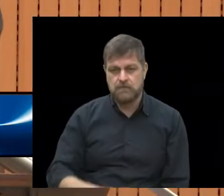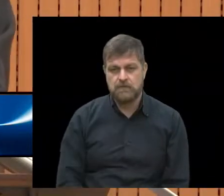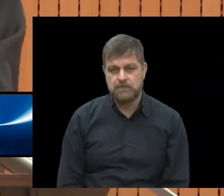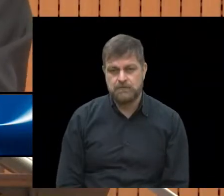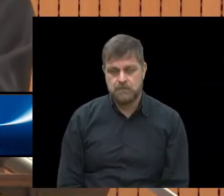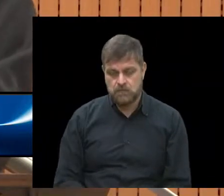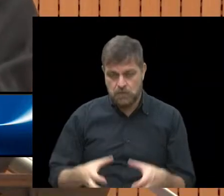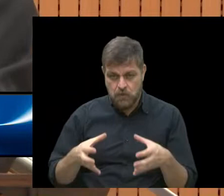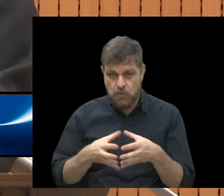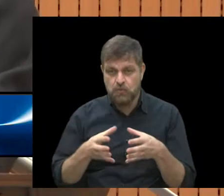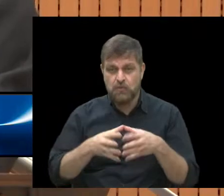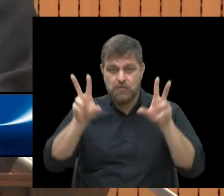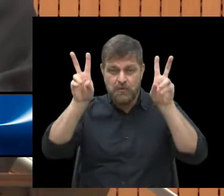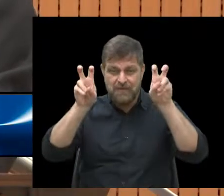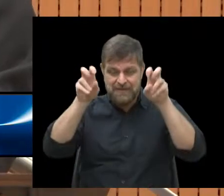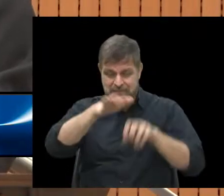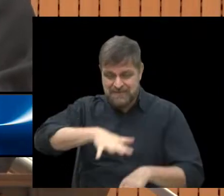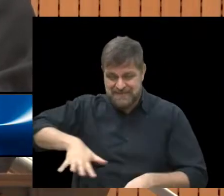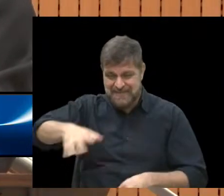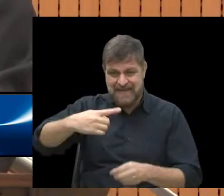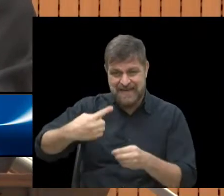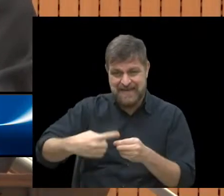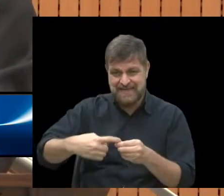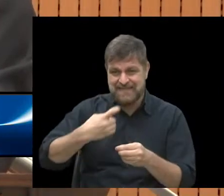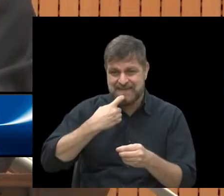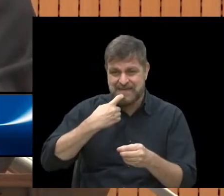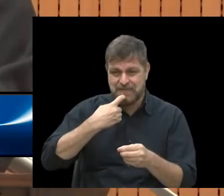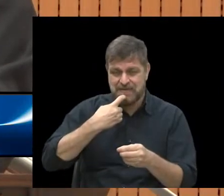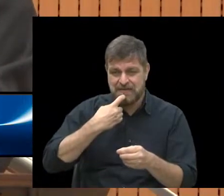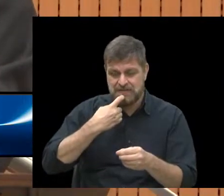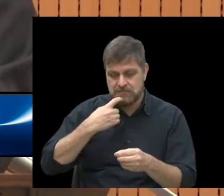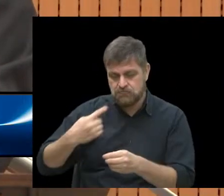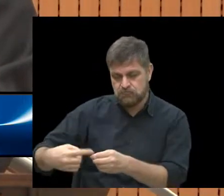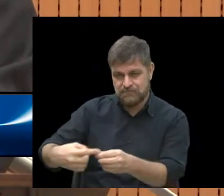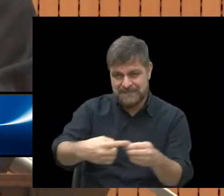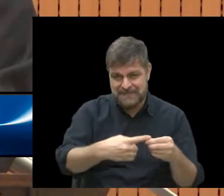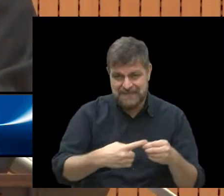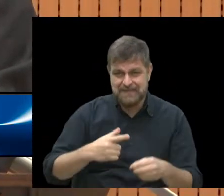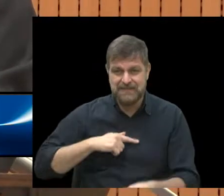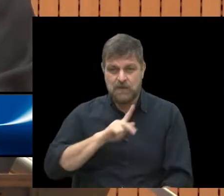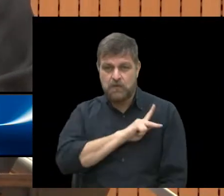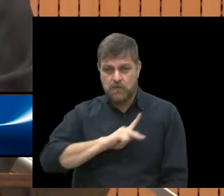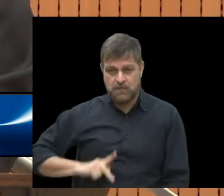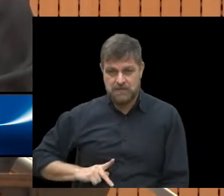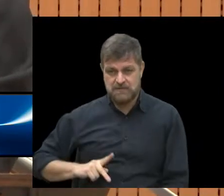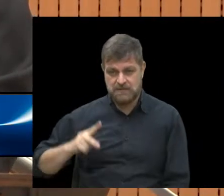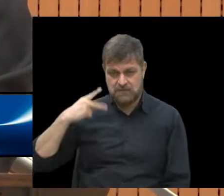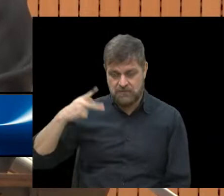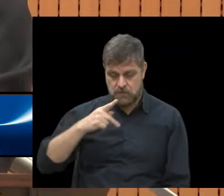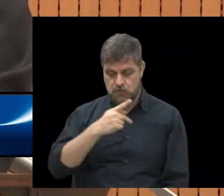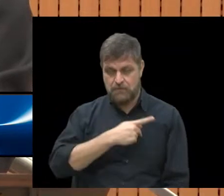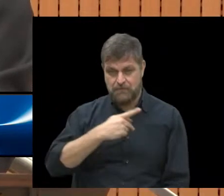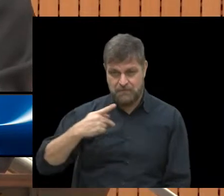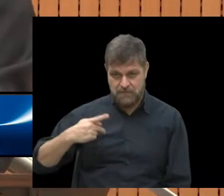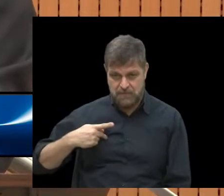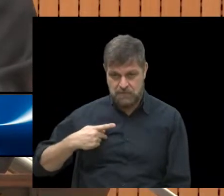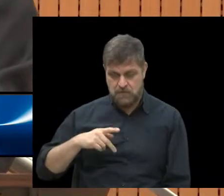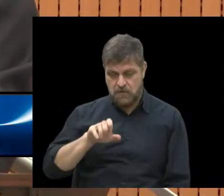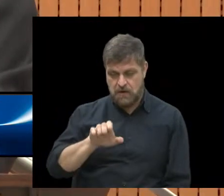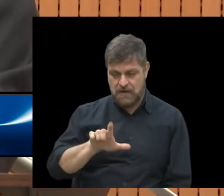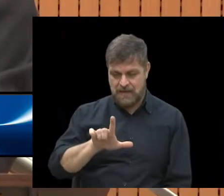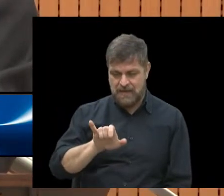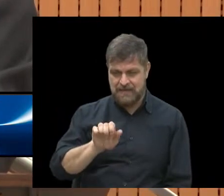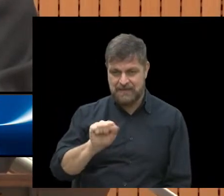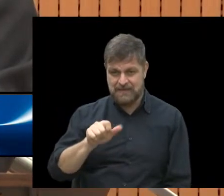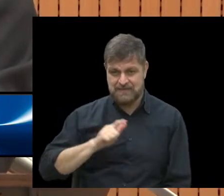da Comissão de Assuntos da Região Metropolitana de Campinas, cujo presidente é o vereador Pastor Elias, assinadas